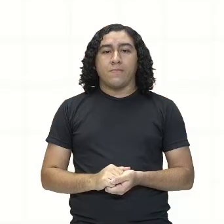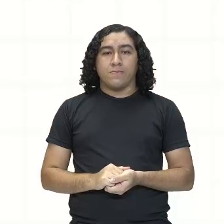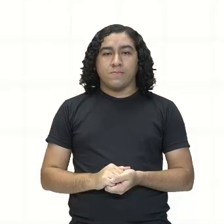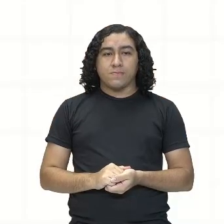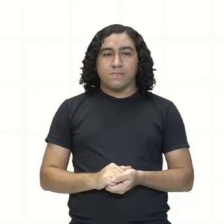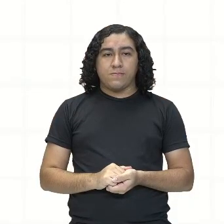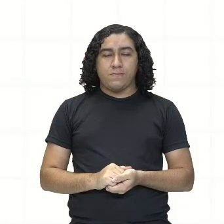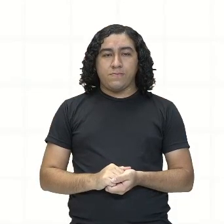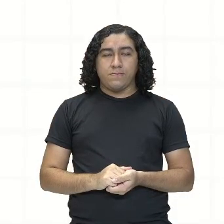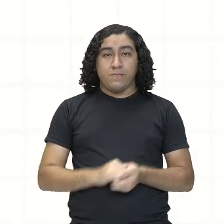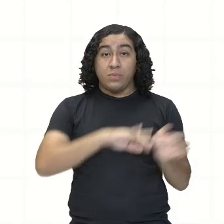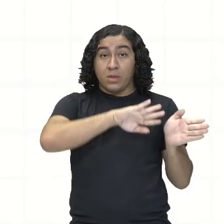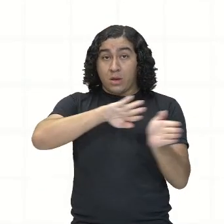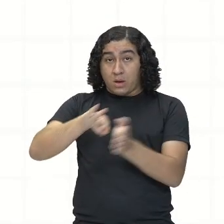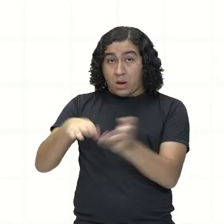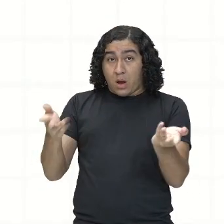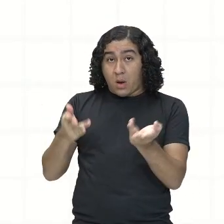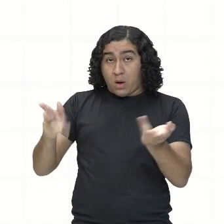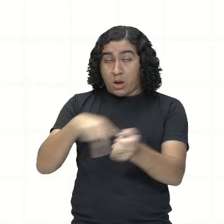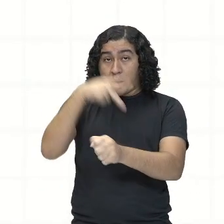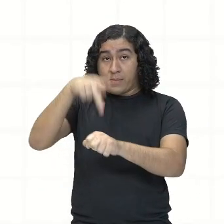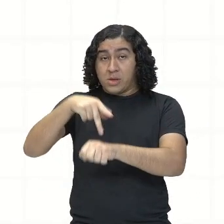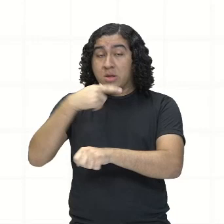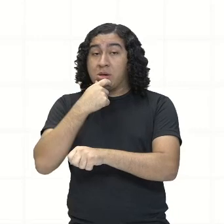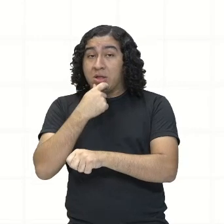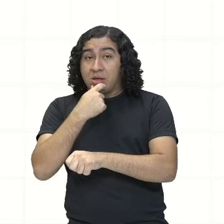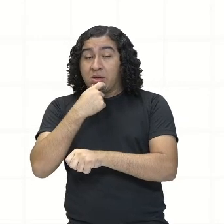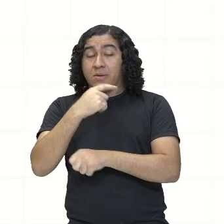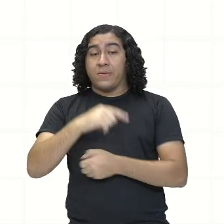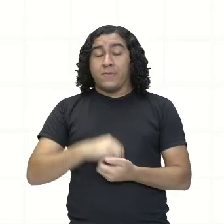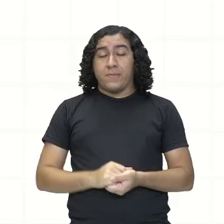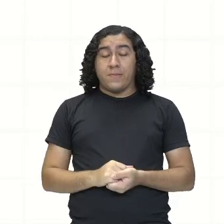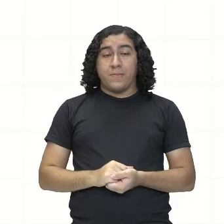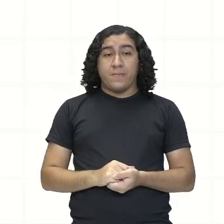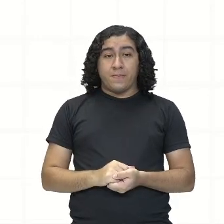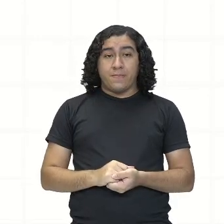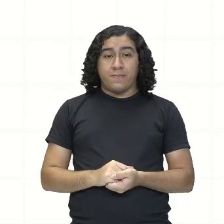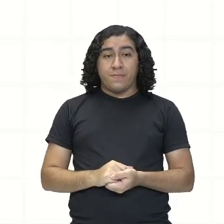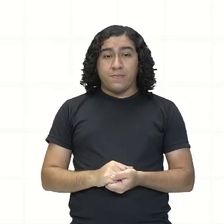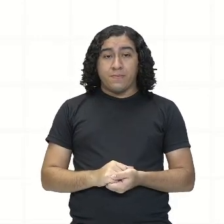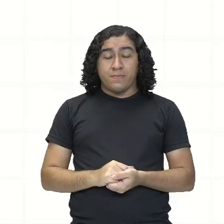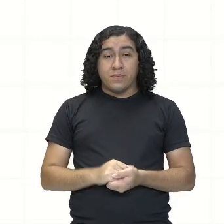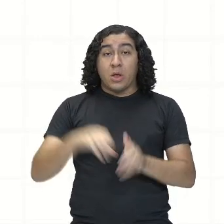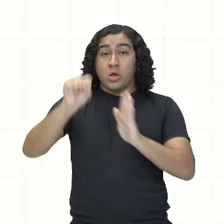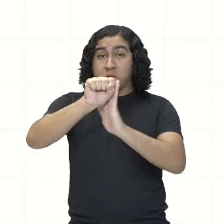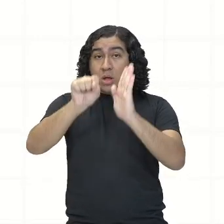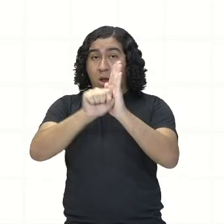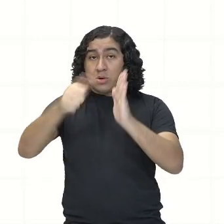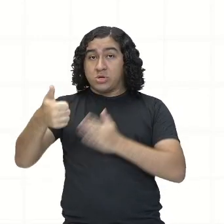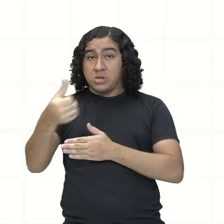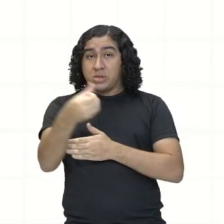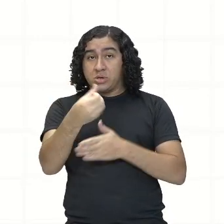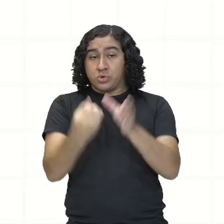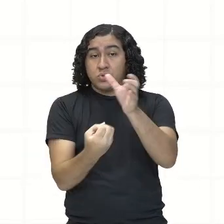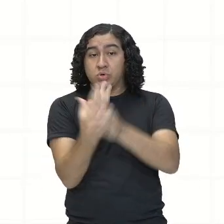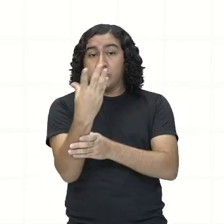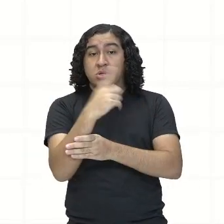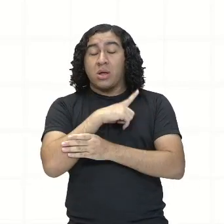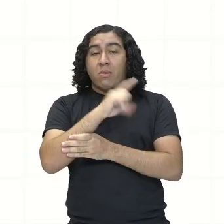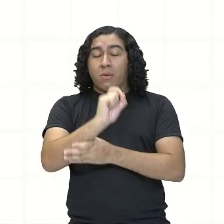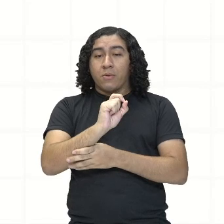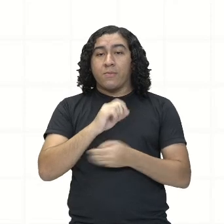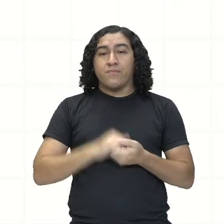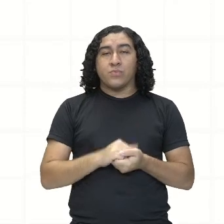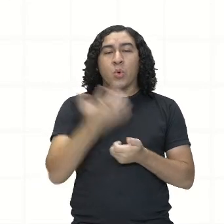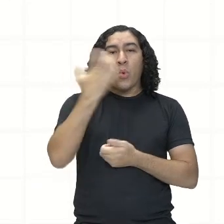protestante na Inglaterra, com o anglicanismo. Criado no século XVI, tem a